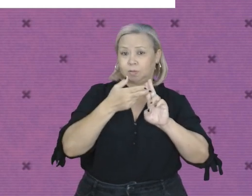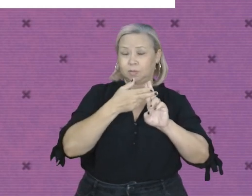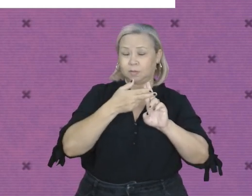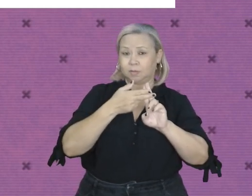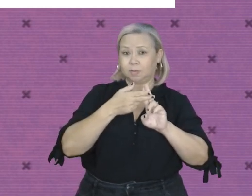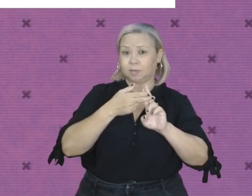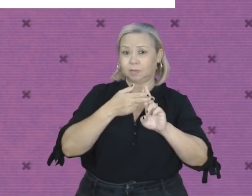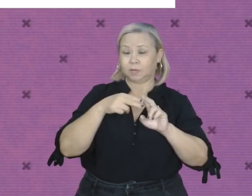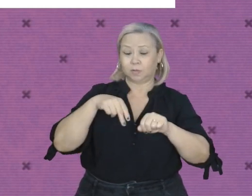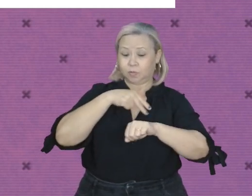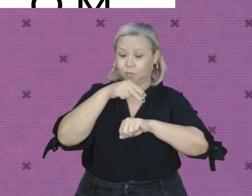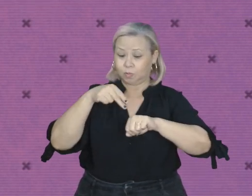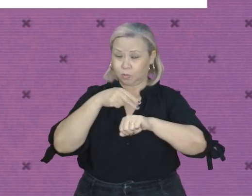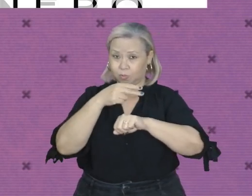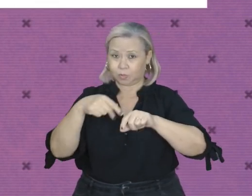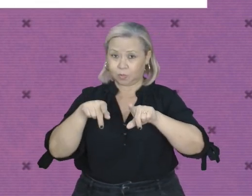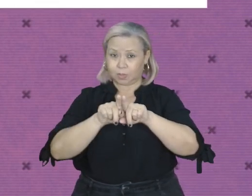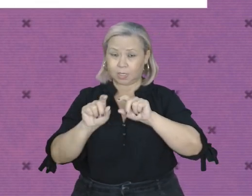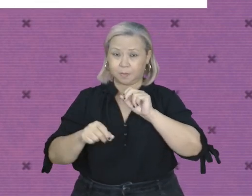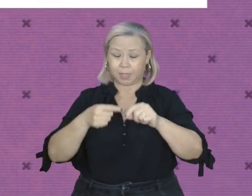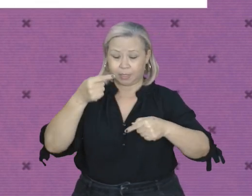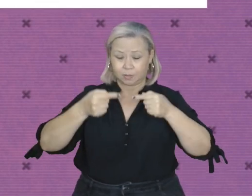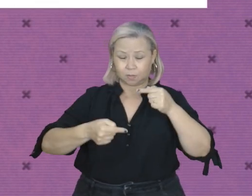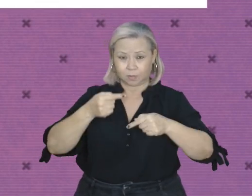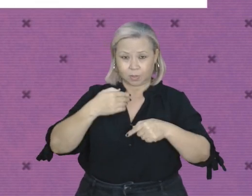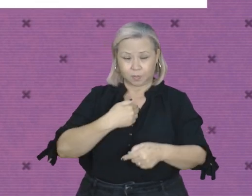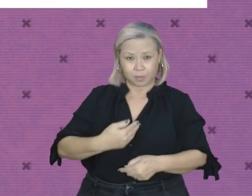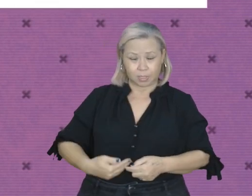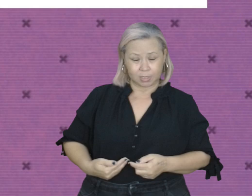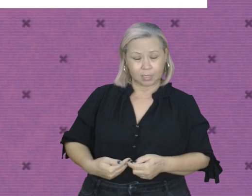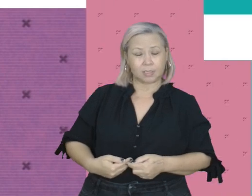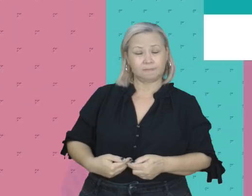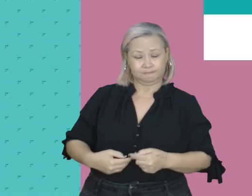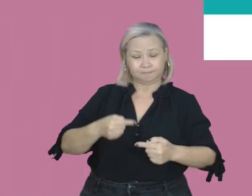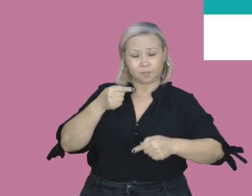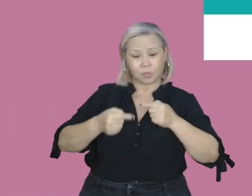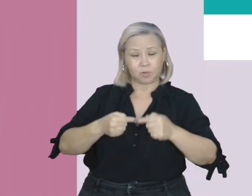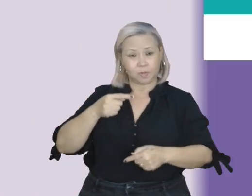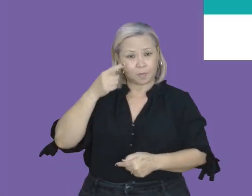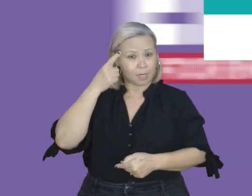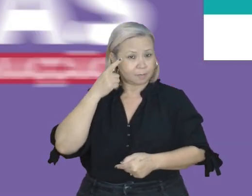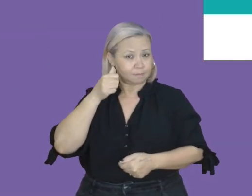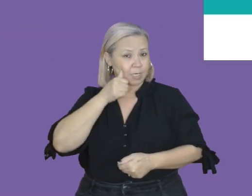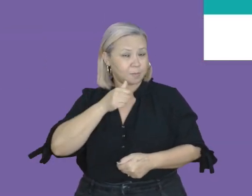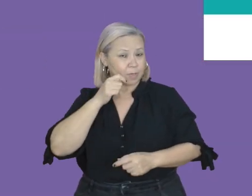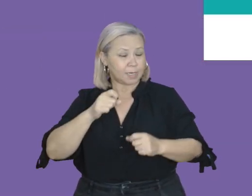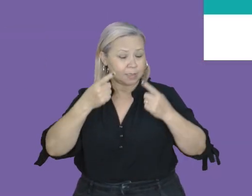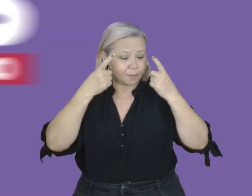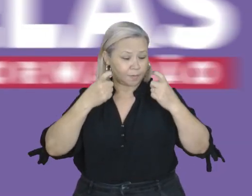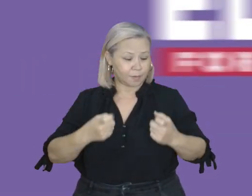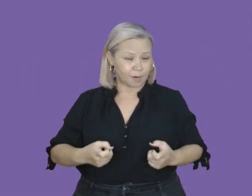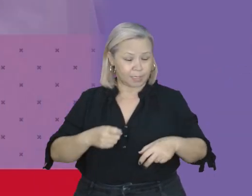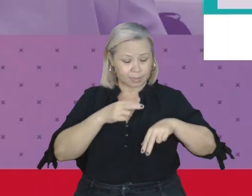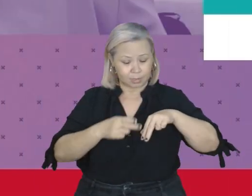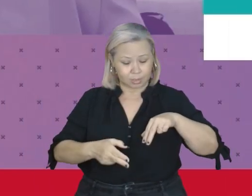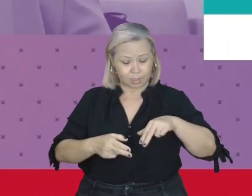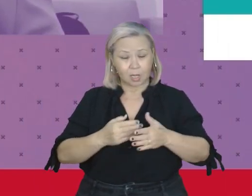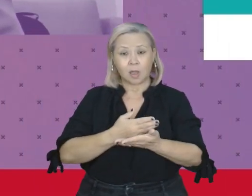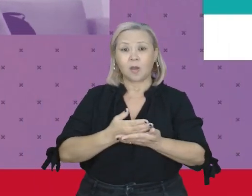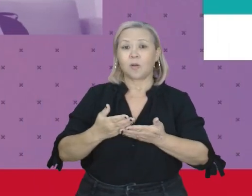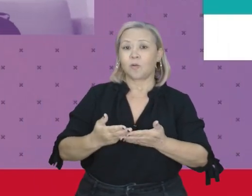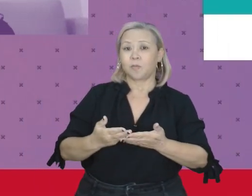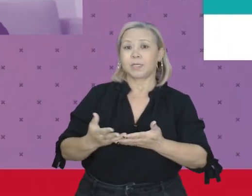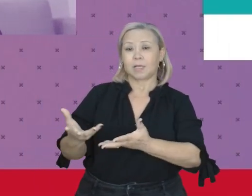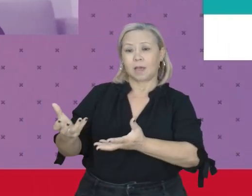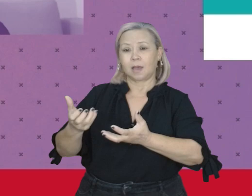Assistência Social e discutir políticas públicas para mulheres e violência de gênero. E para começar, vamos